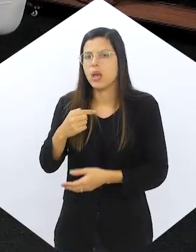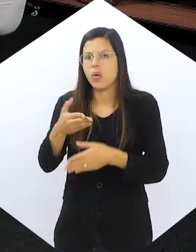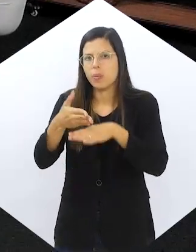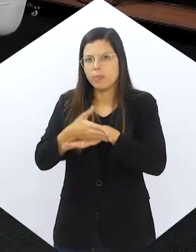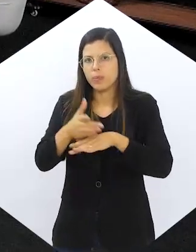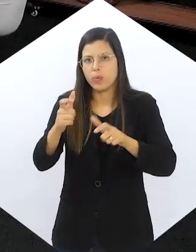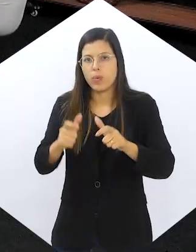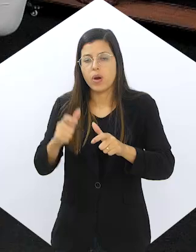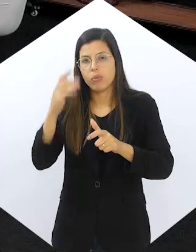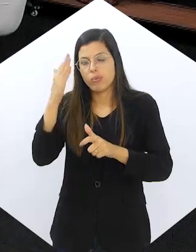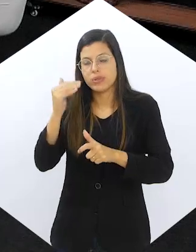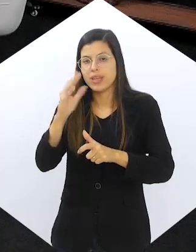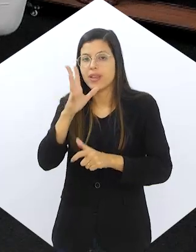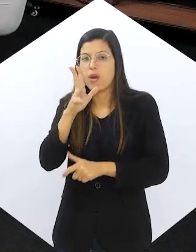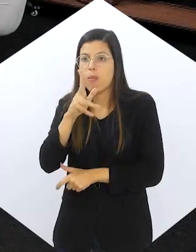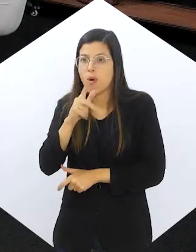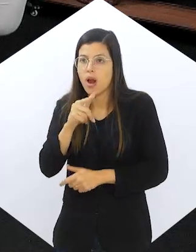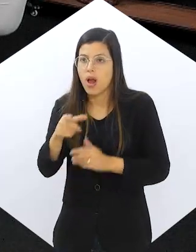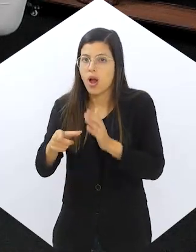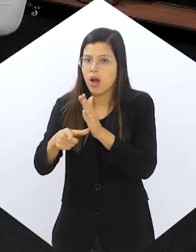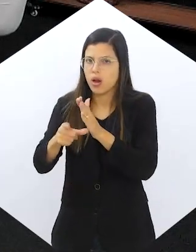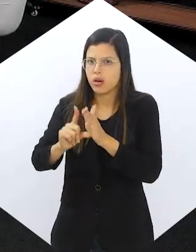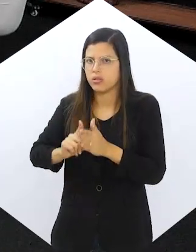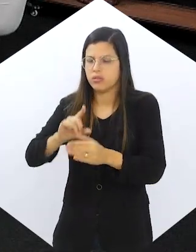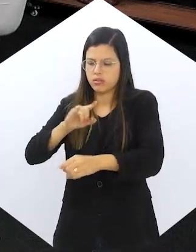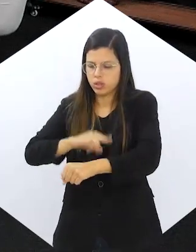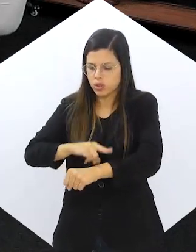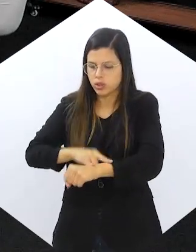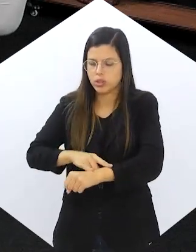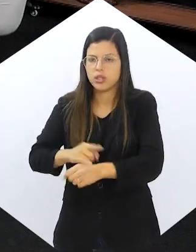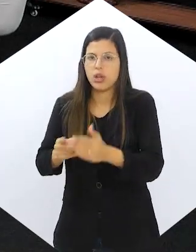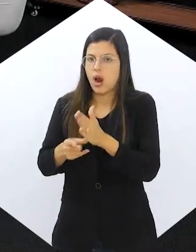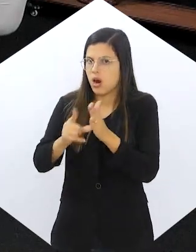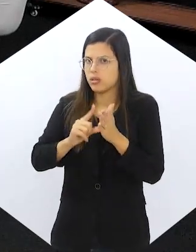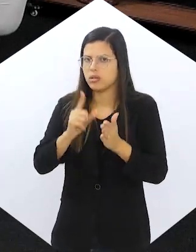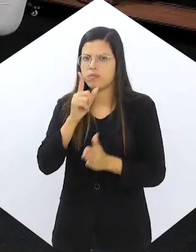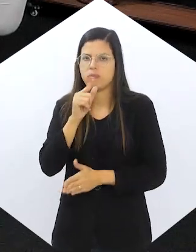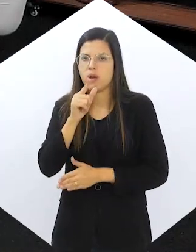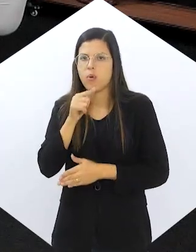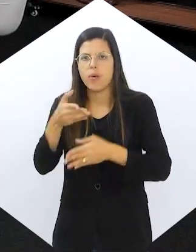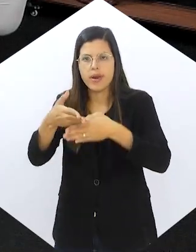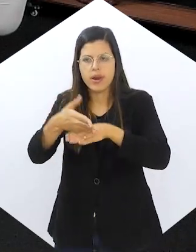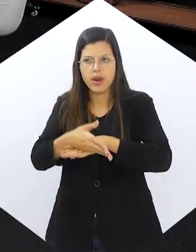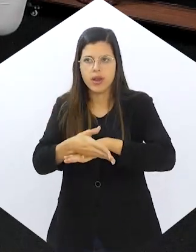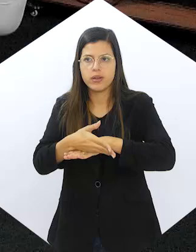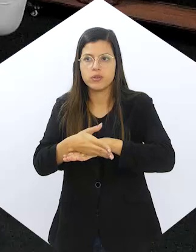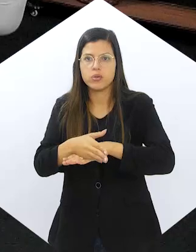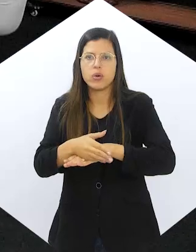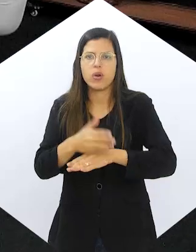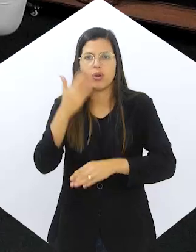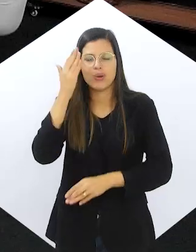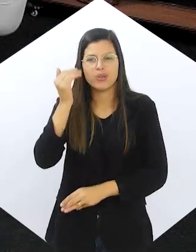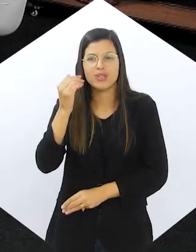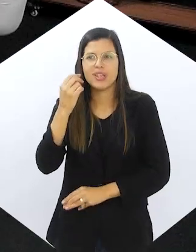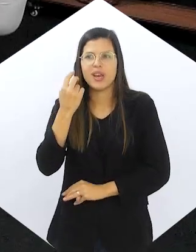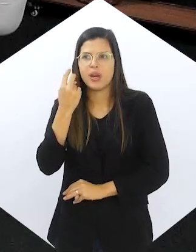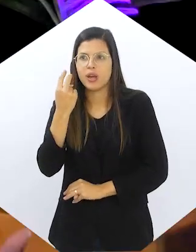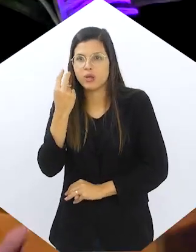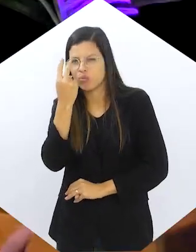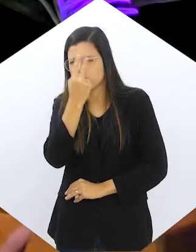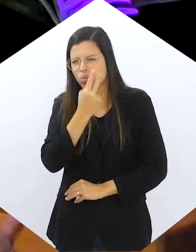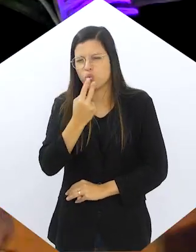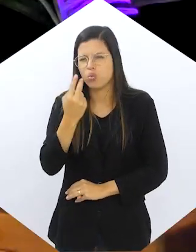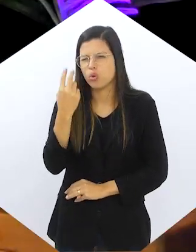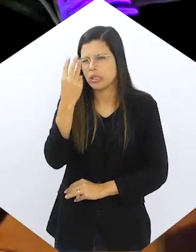sei que eu vou demorar muito, eu antes levo ele para fazer xixi, eu antes dou a água e entro. Então, eu sei que pelo menos mais 2, 3 horas ele não vai